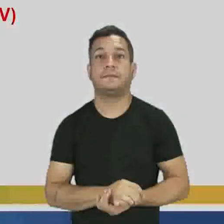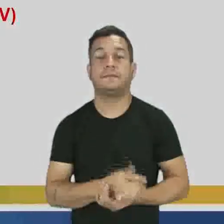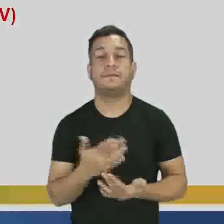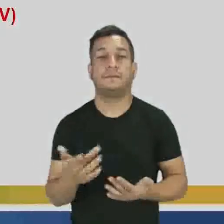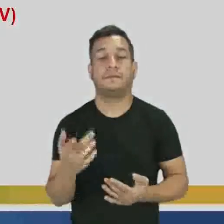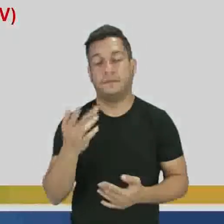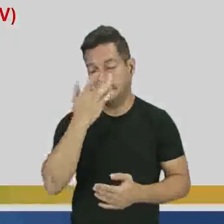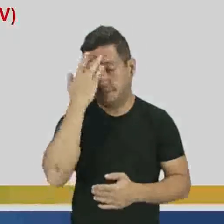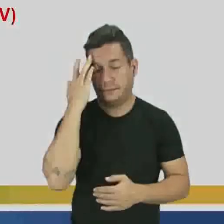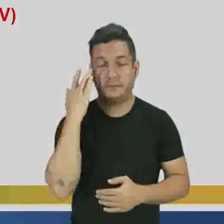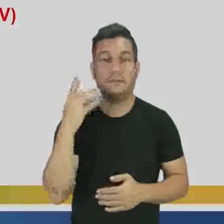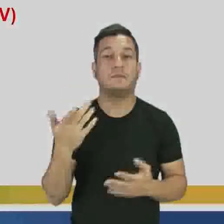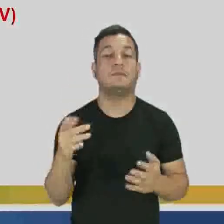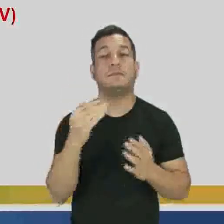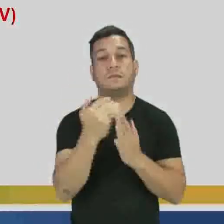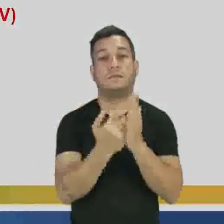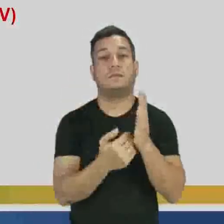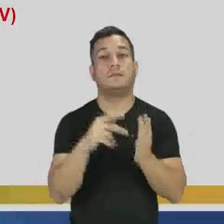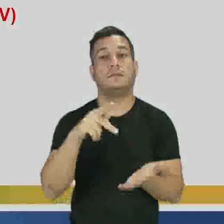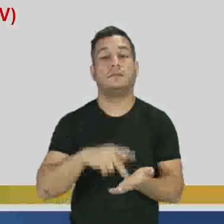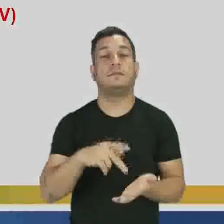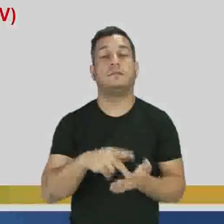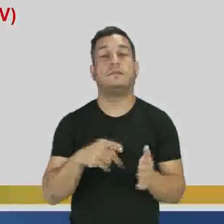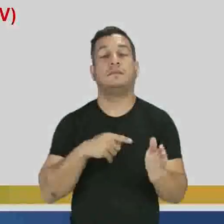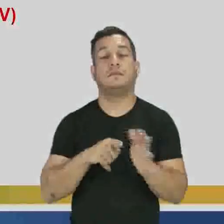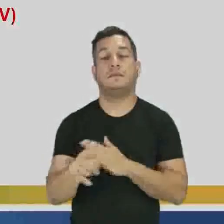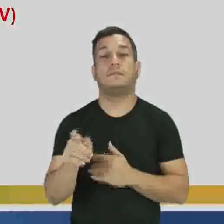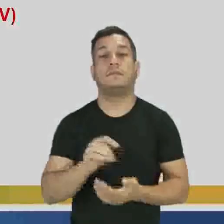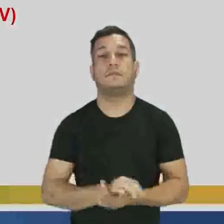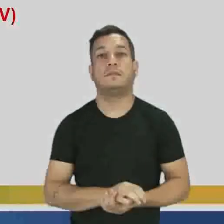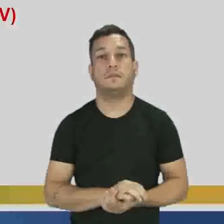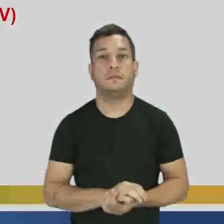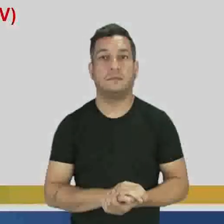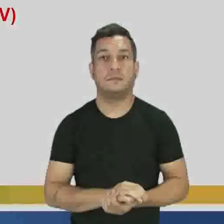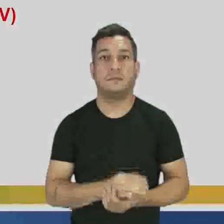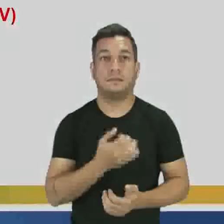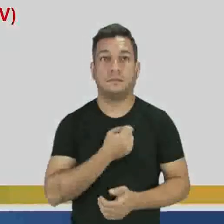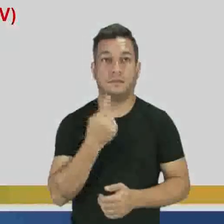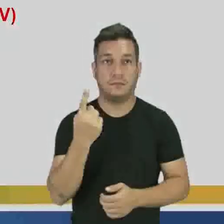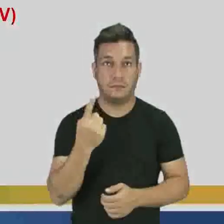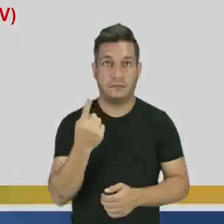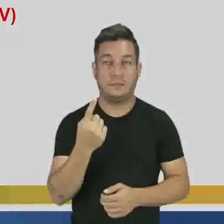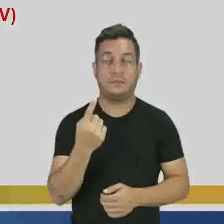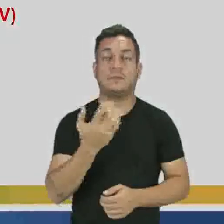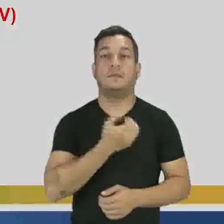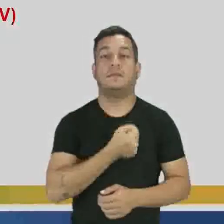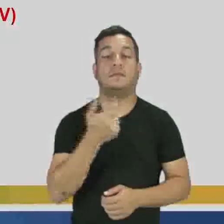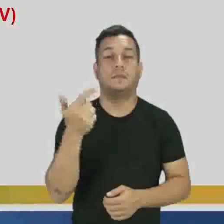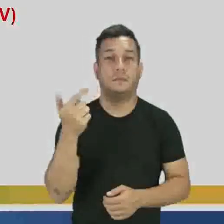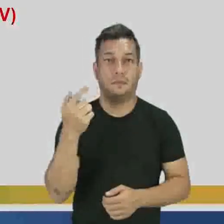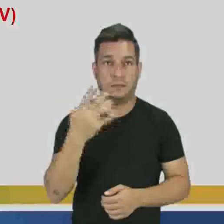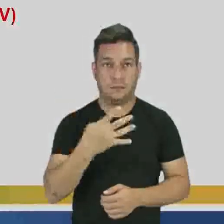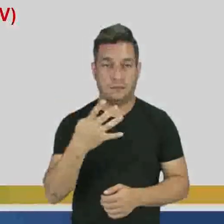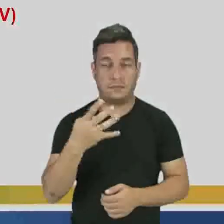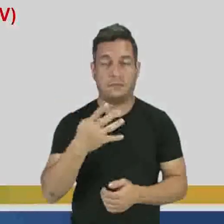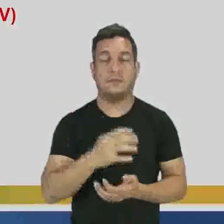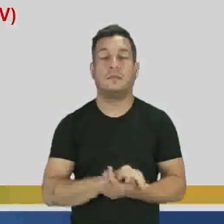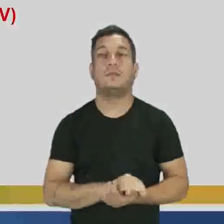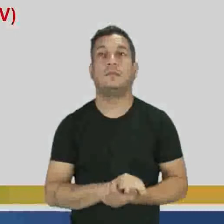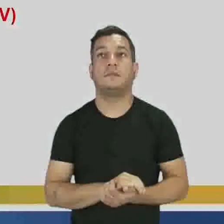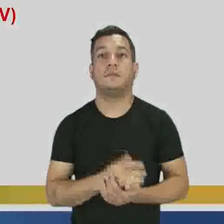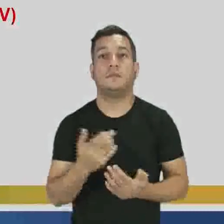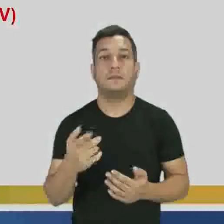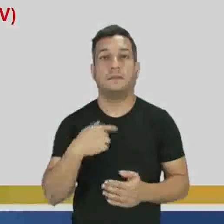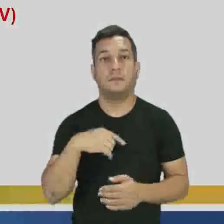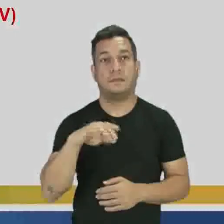Logo, pessoal, quais são as afirmações verdadeiras, que é o que está se perguntando? A afirmação número 1 e a afirmação número 4. Sendo